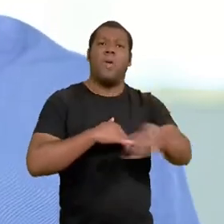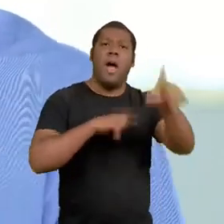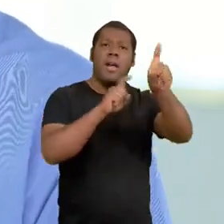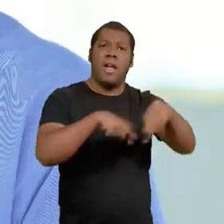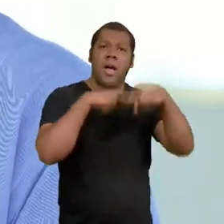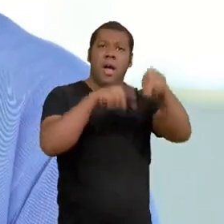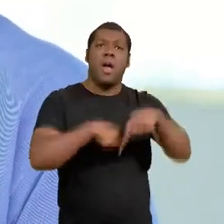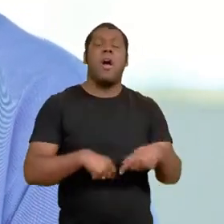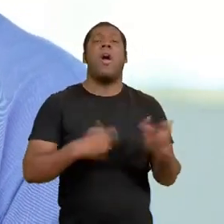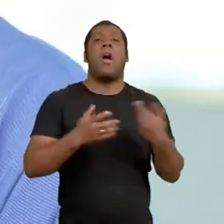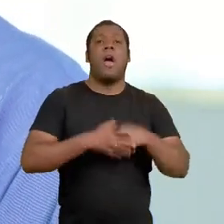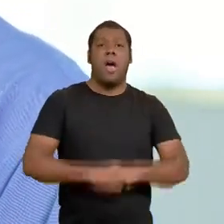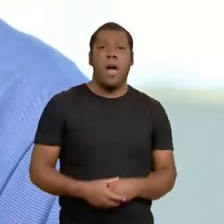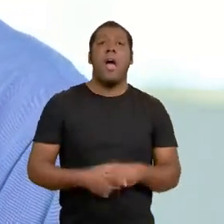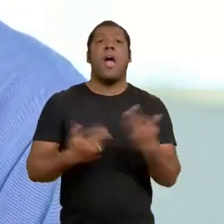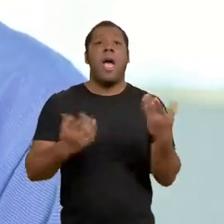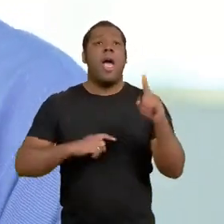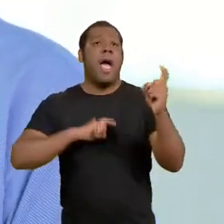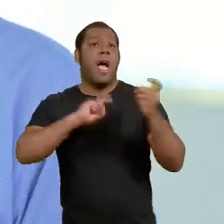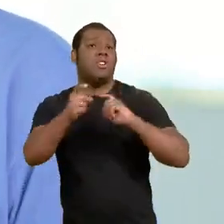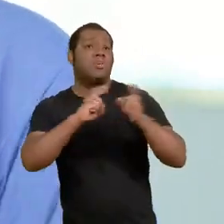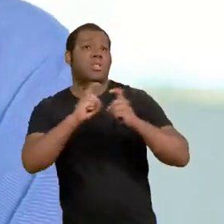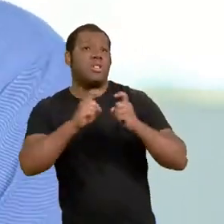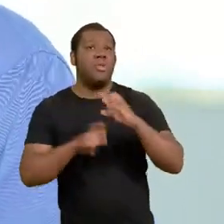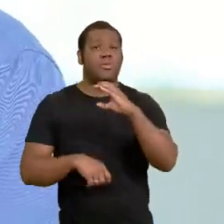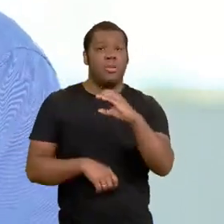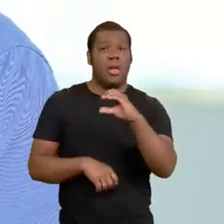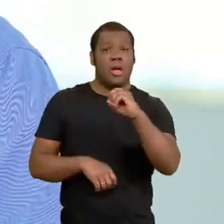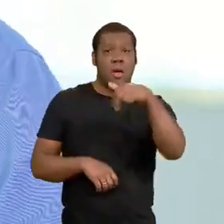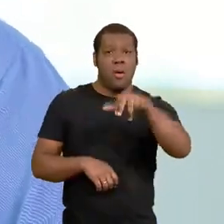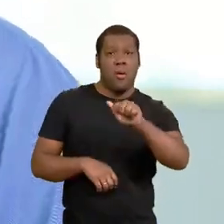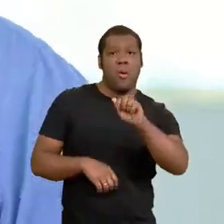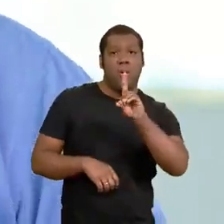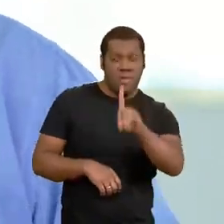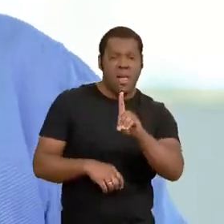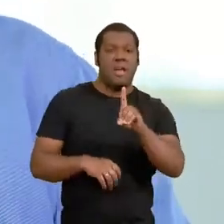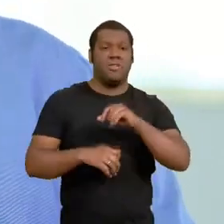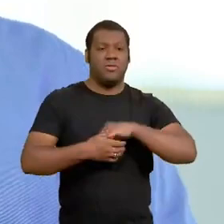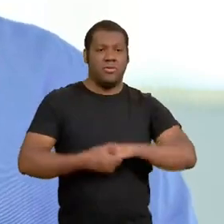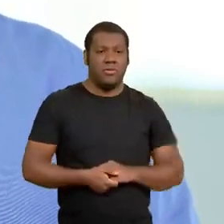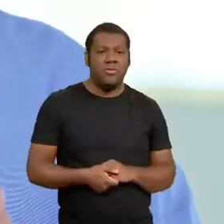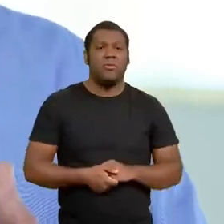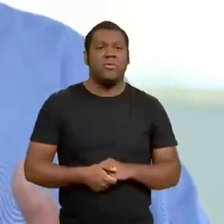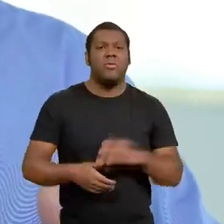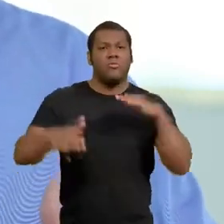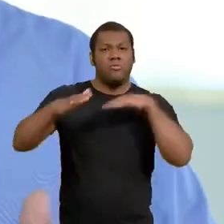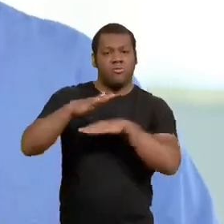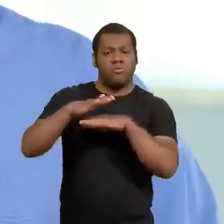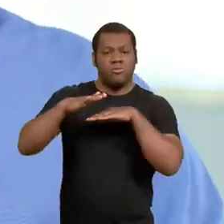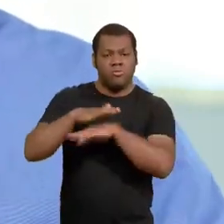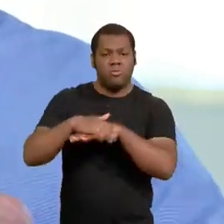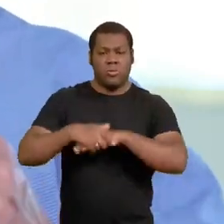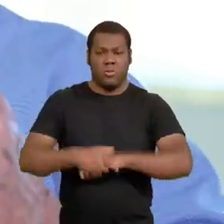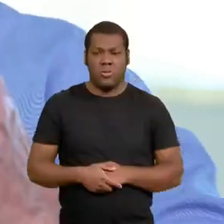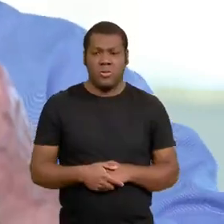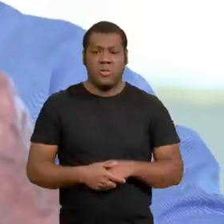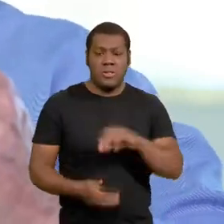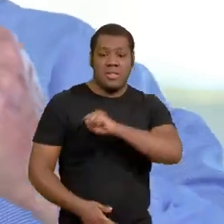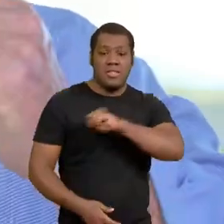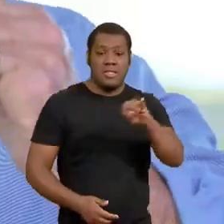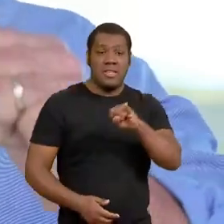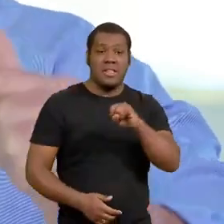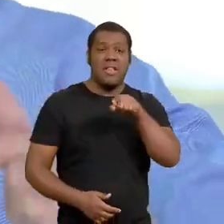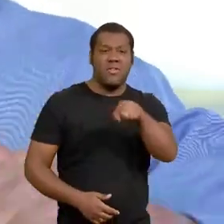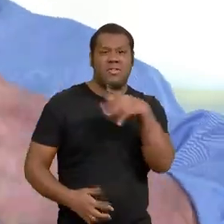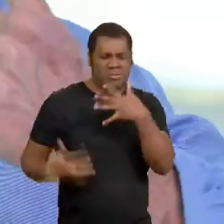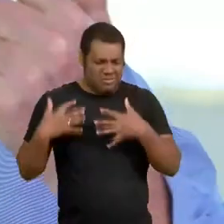uhum, para que a gente faça um estoque regulador. Uhum. Para que um estoque regulador? Ora, se você tiver, num momento de uma crise, um determinado